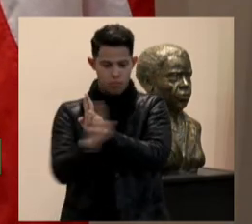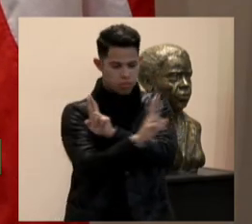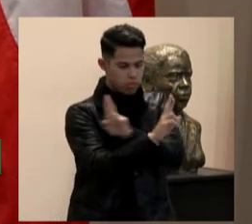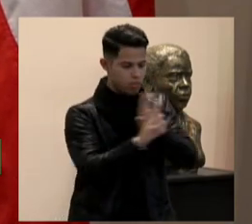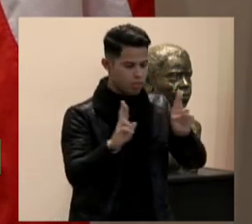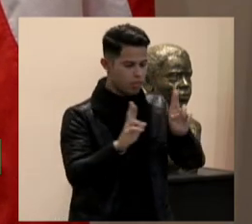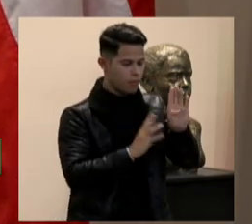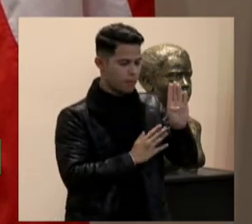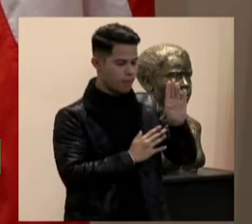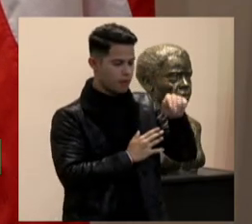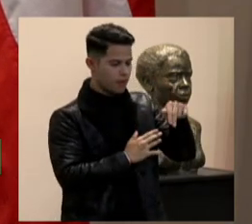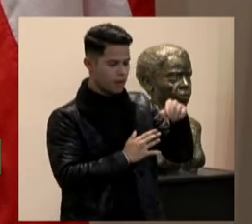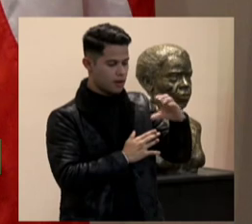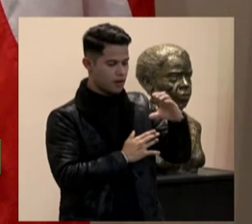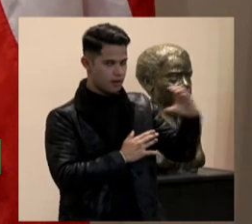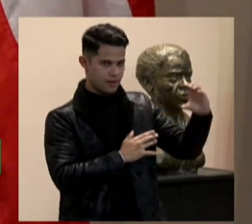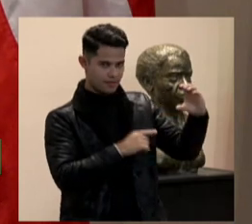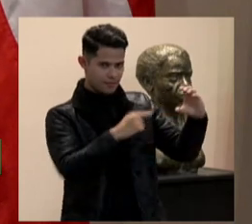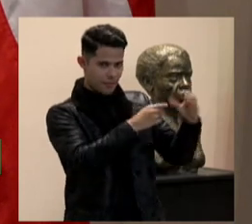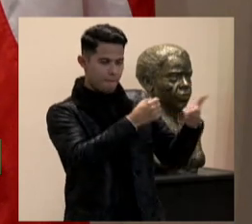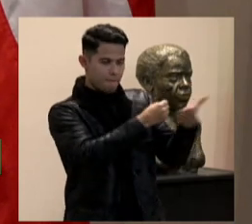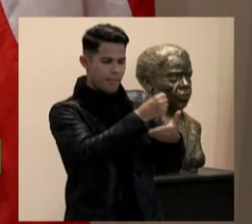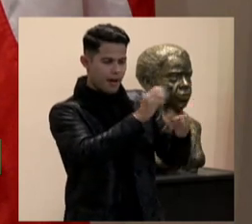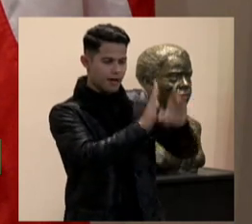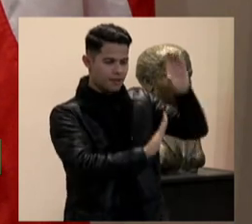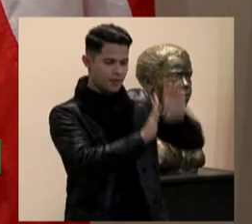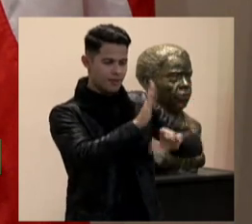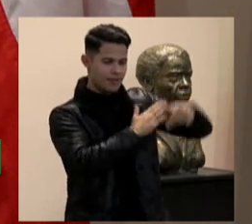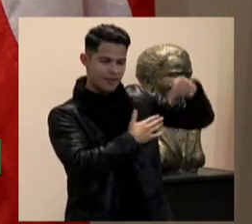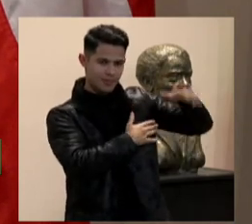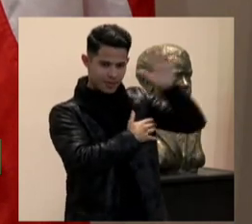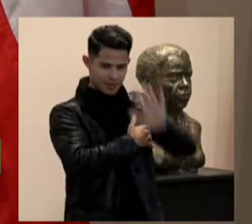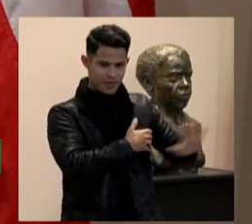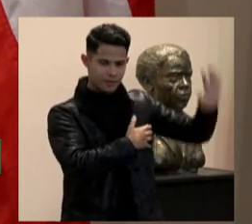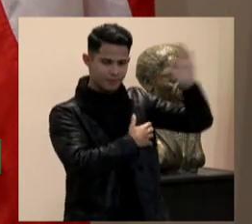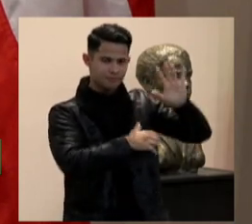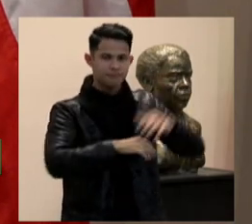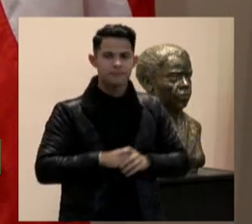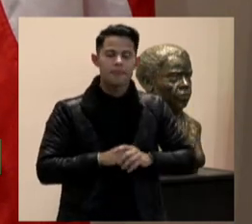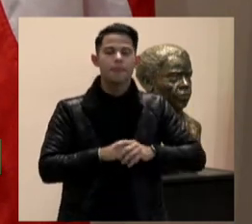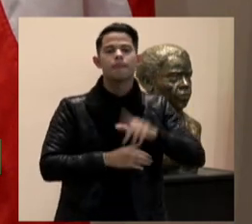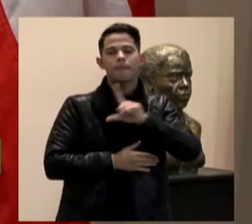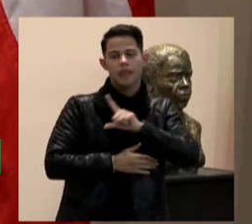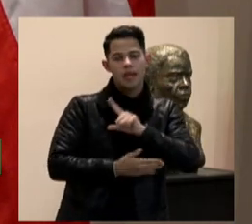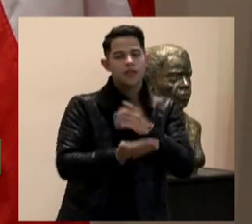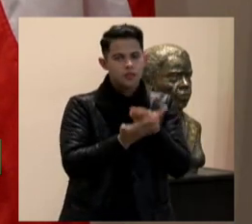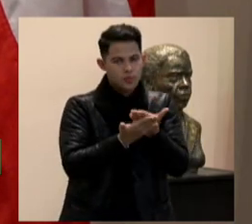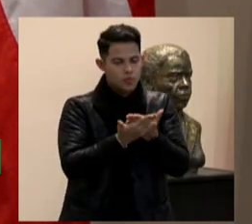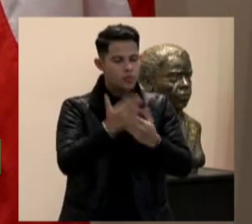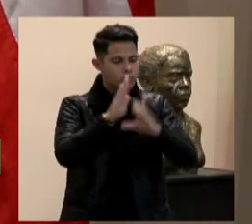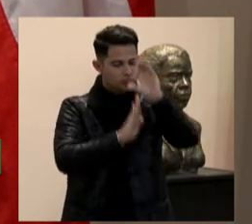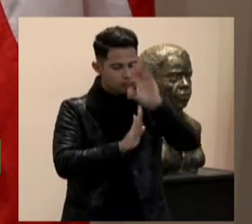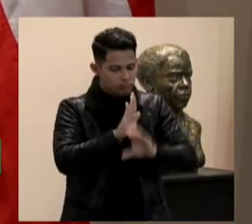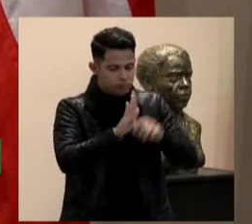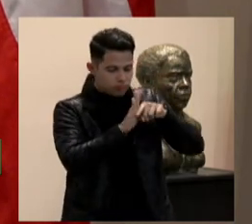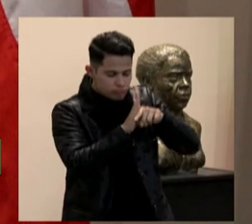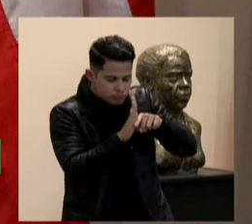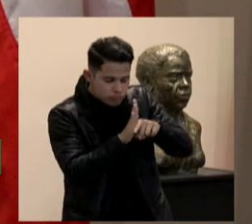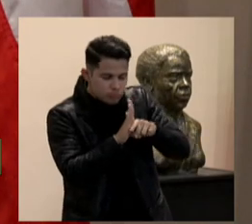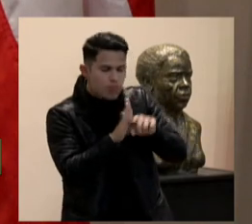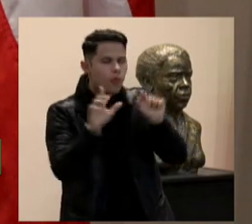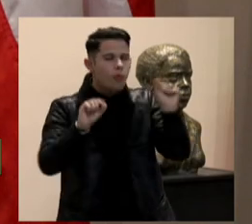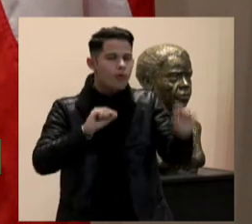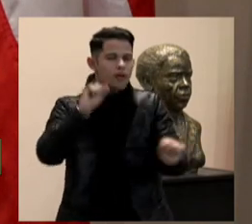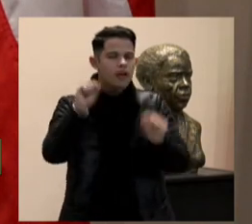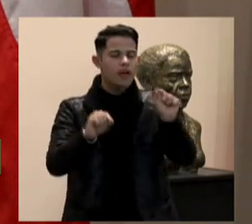Há uma discussão muito forte, na nossa perspectiva, quem é dos estudos curriculares, de que